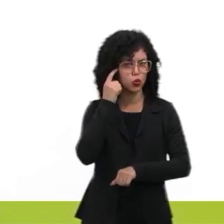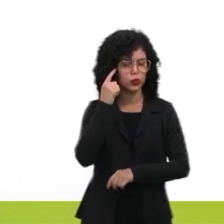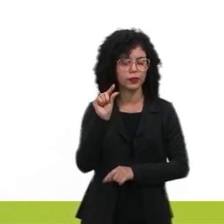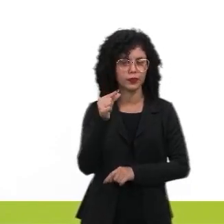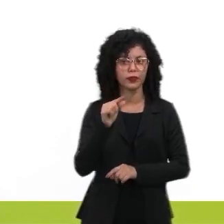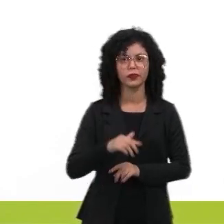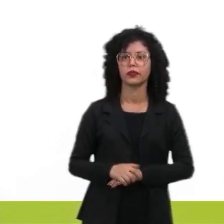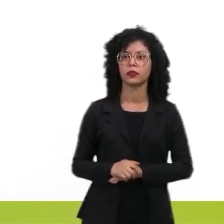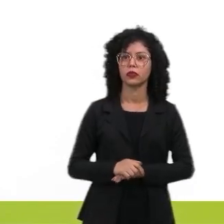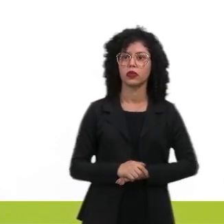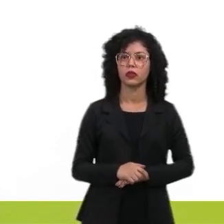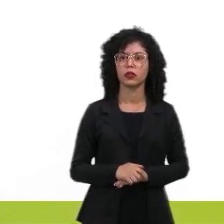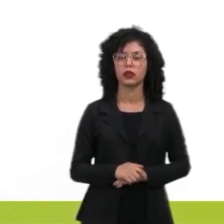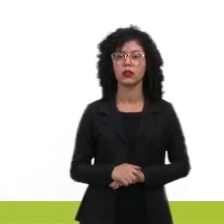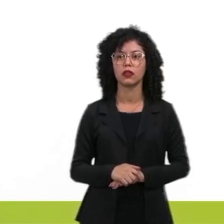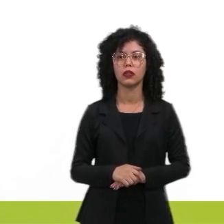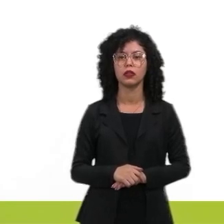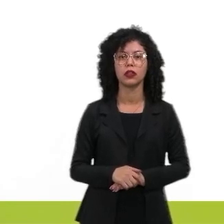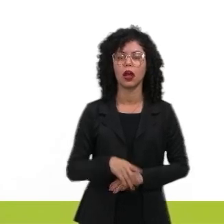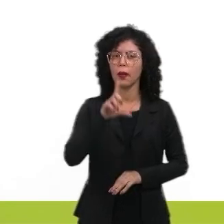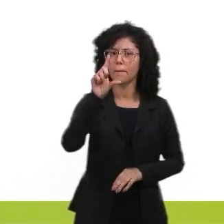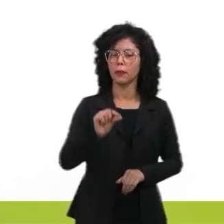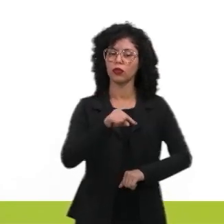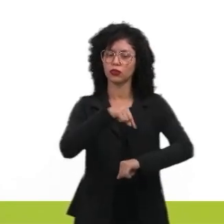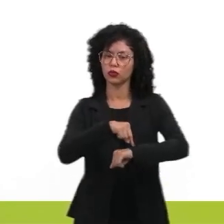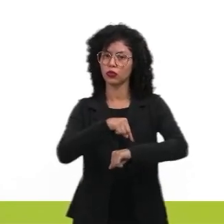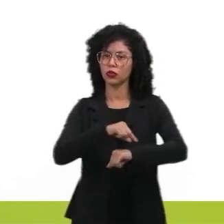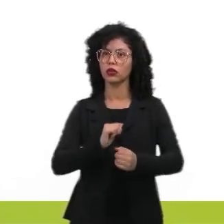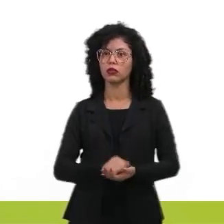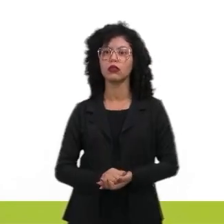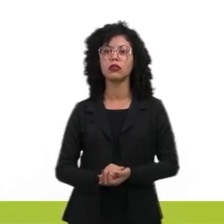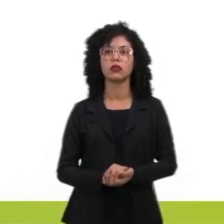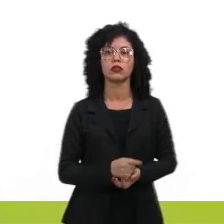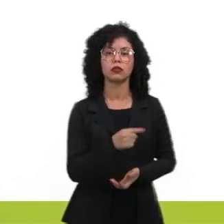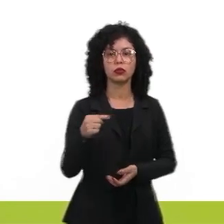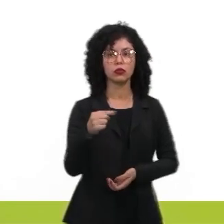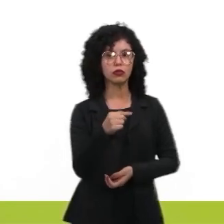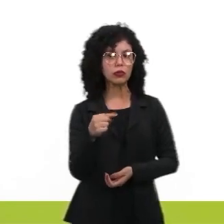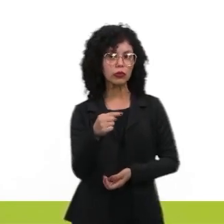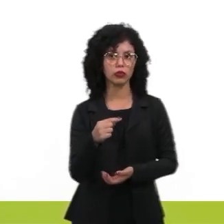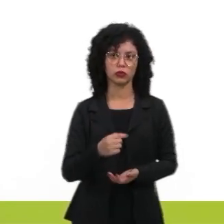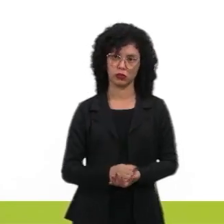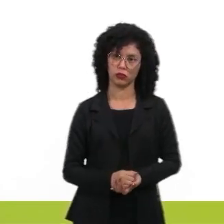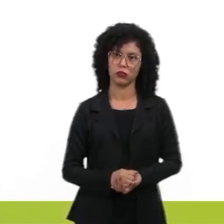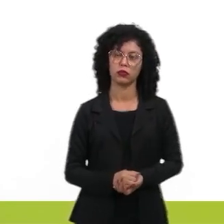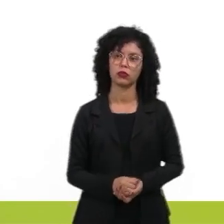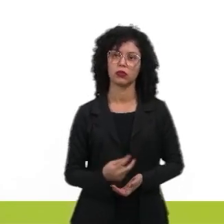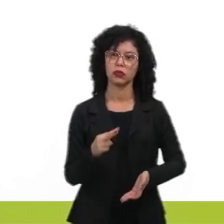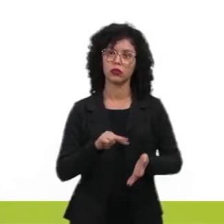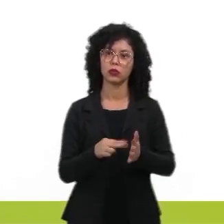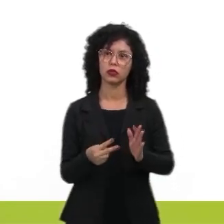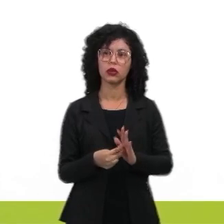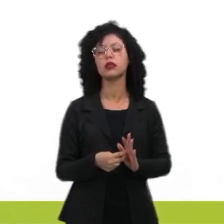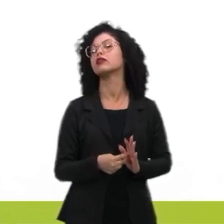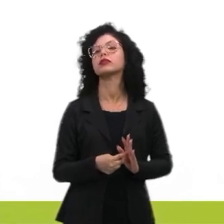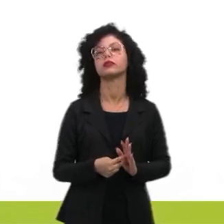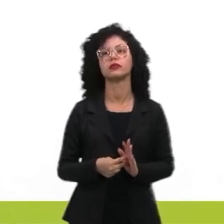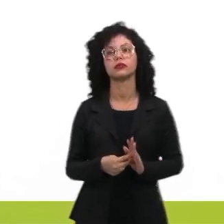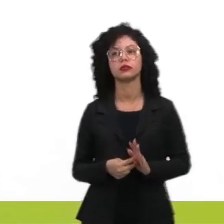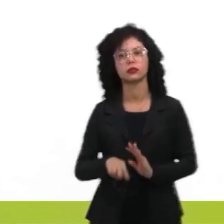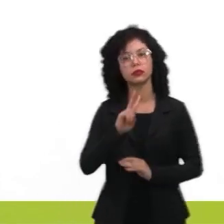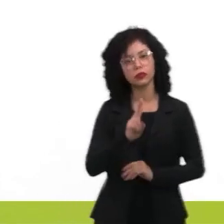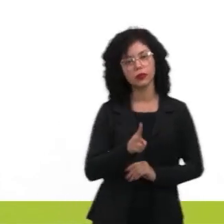bom? Com certeza eu vou consumir em menos tempo, não é isso? Então o menos remete ao negativo. Olha aí, ó. O que diz a dica do professor?